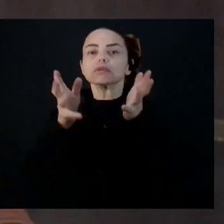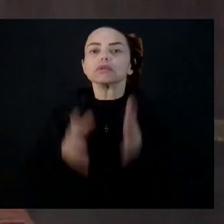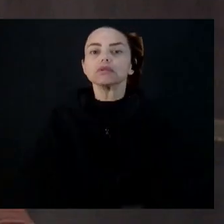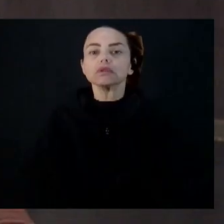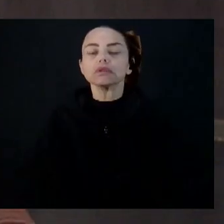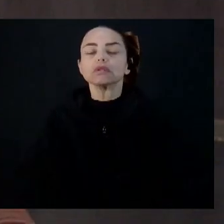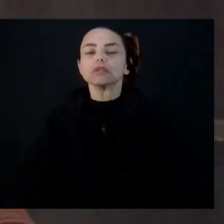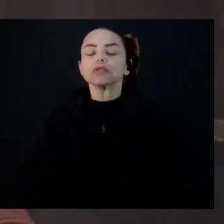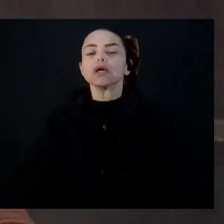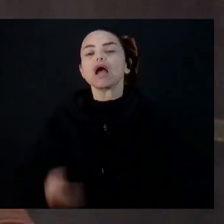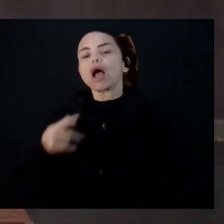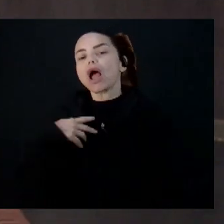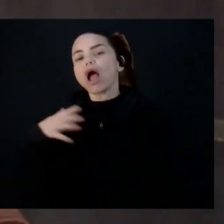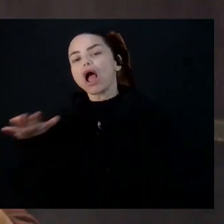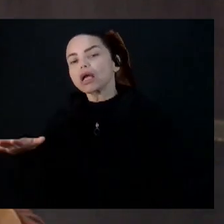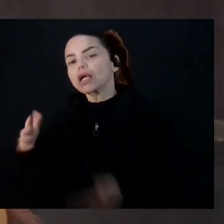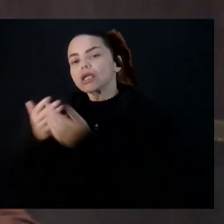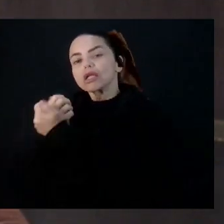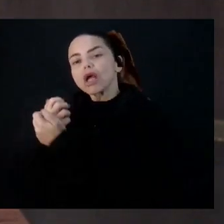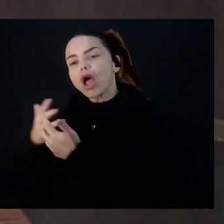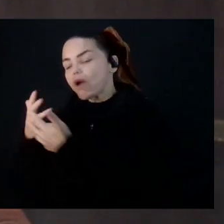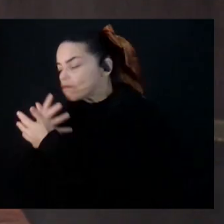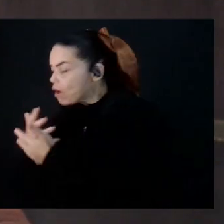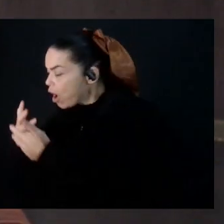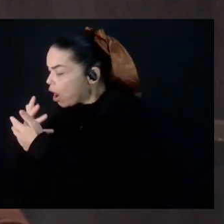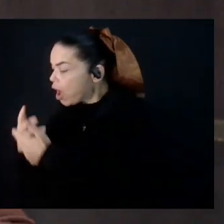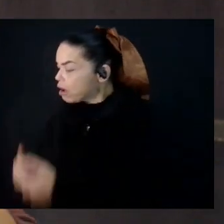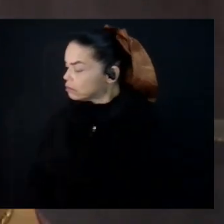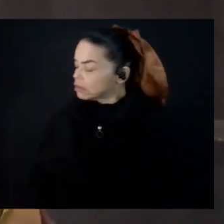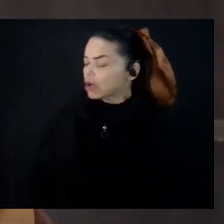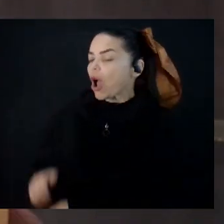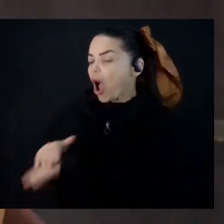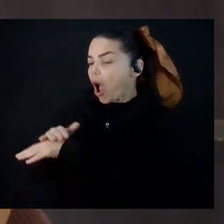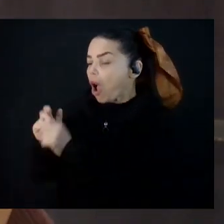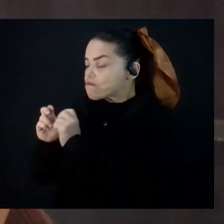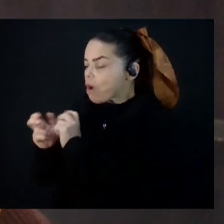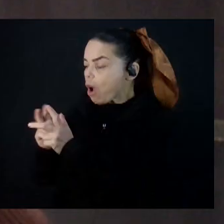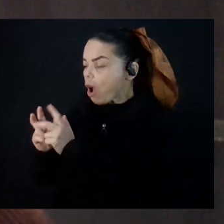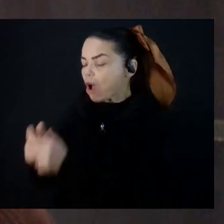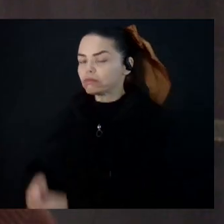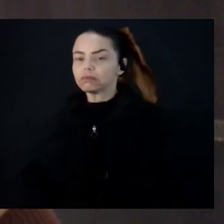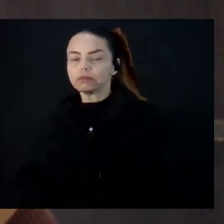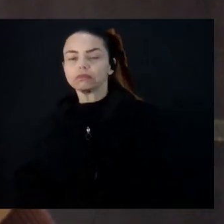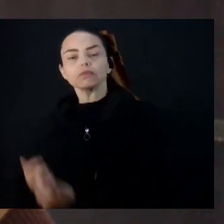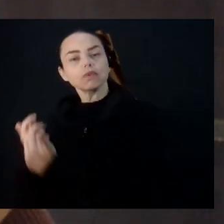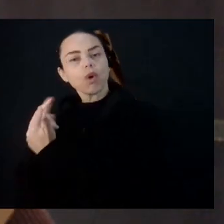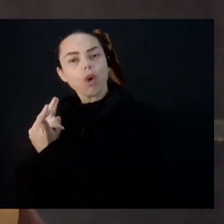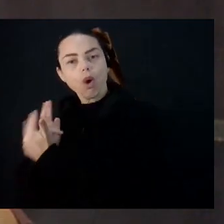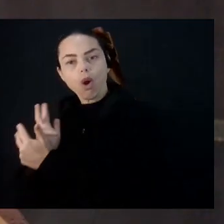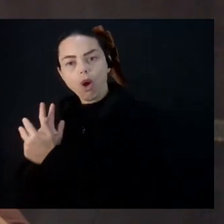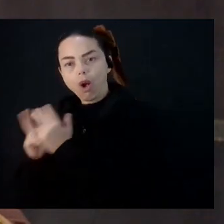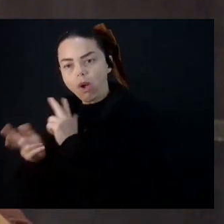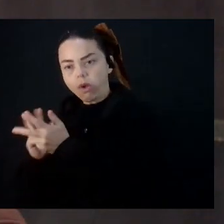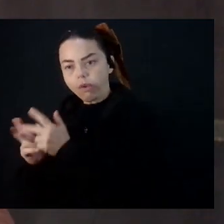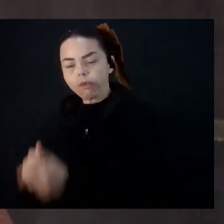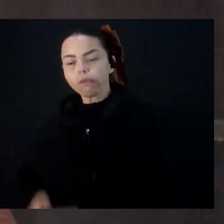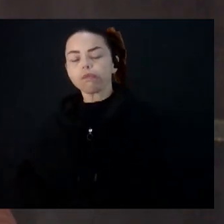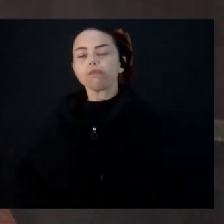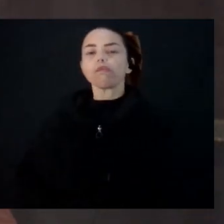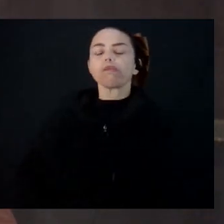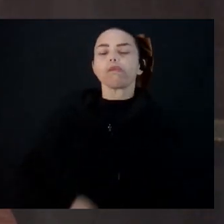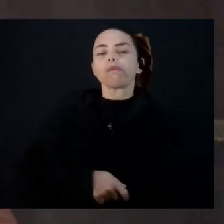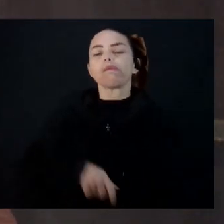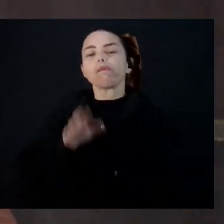né? E é muito interessante que você também estava falando sobre algumas coisas de passar a criação, né, para a escola.